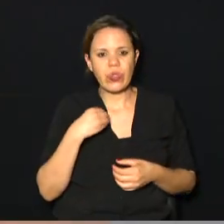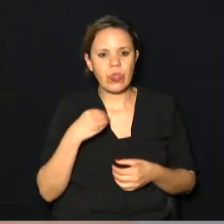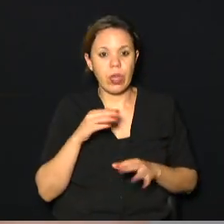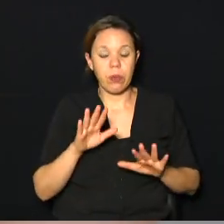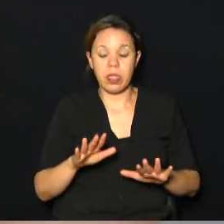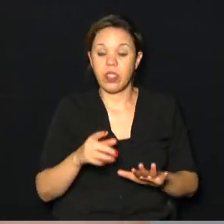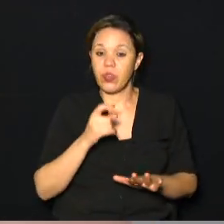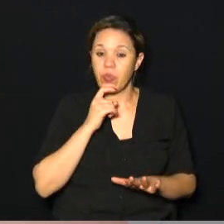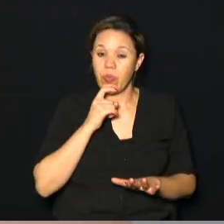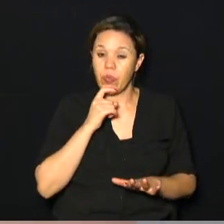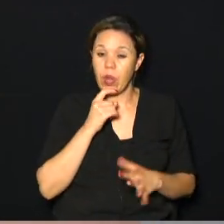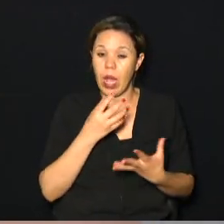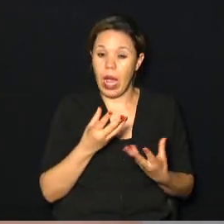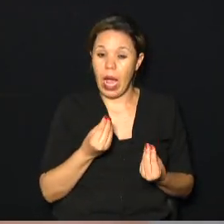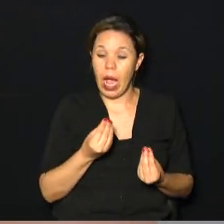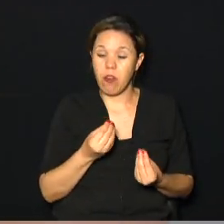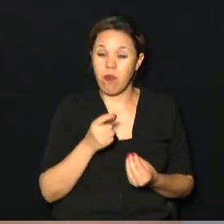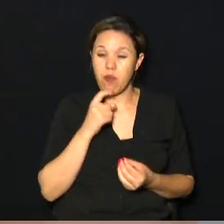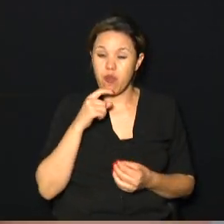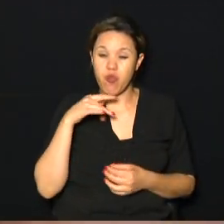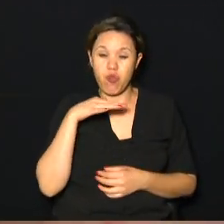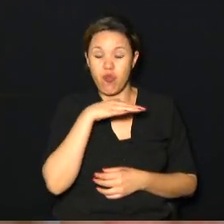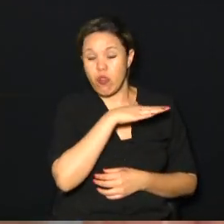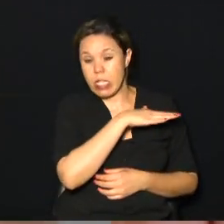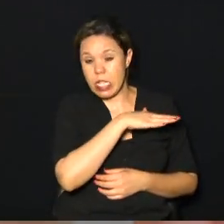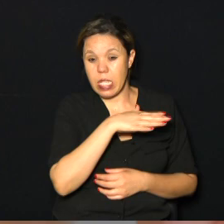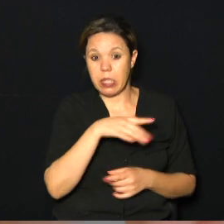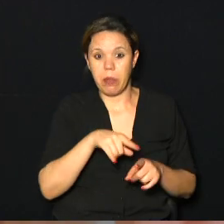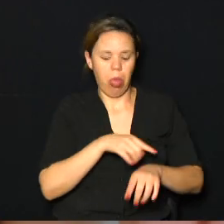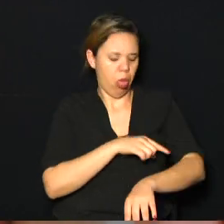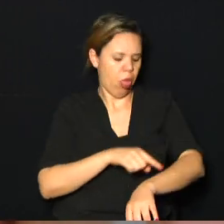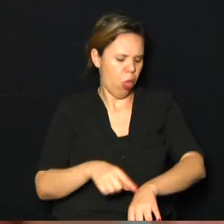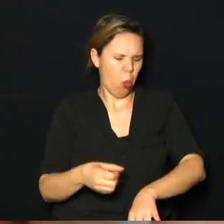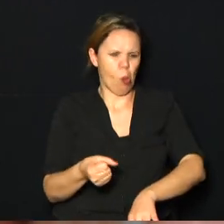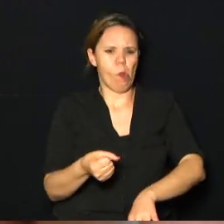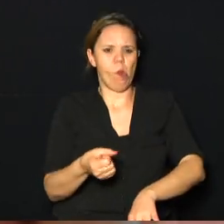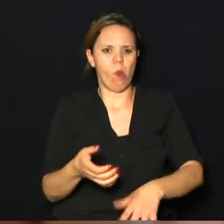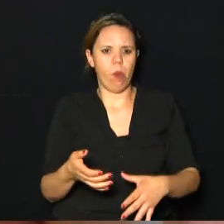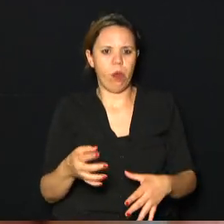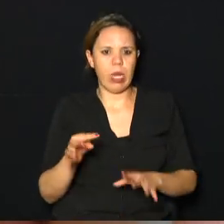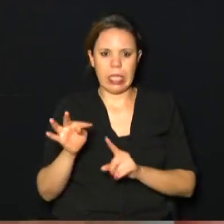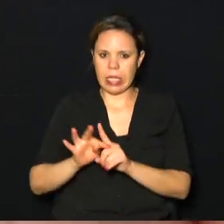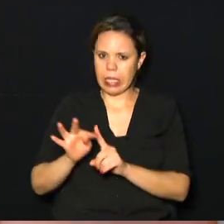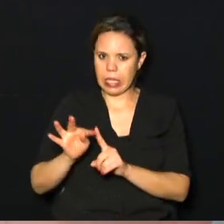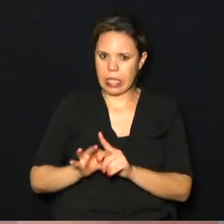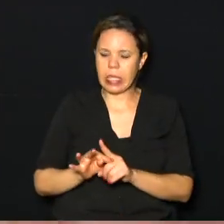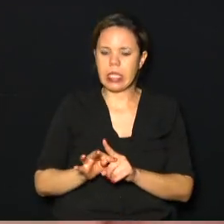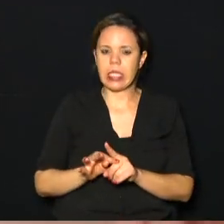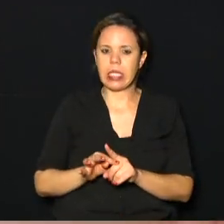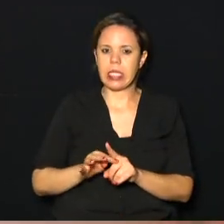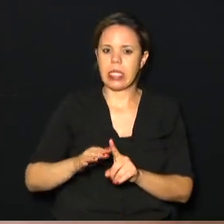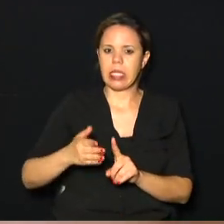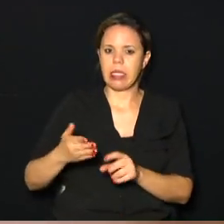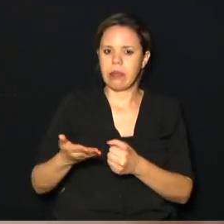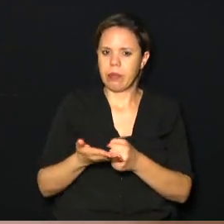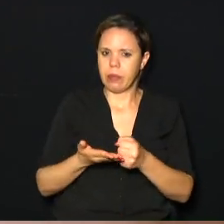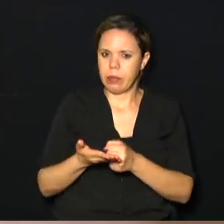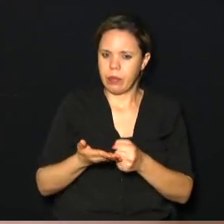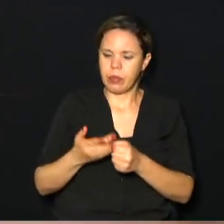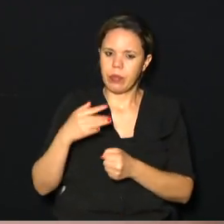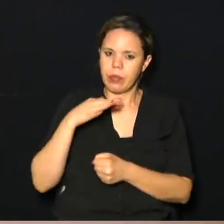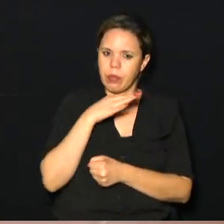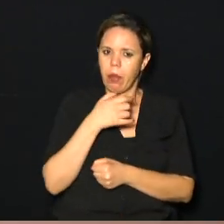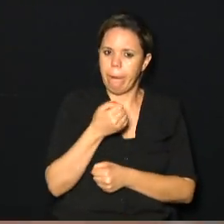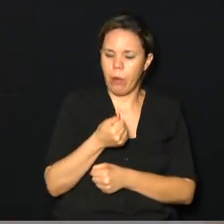frio, a água muito quente acaba ressecando muito ela também. O ideal é que a temperatura seja morna, né? Um pouco mais quentinho,